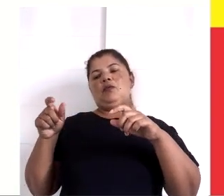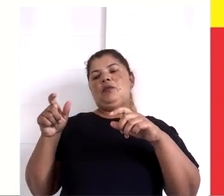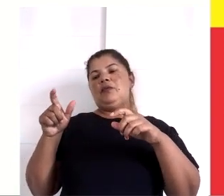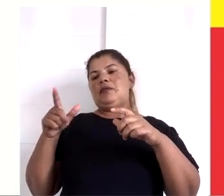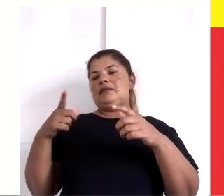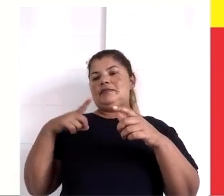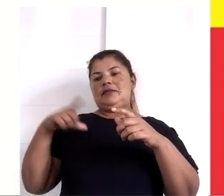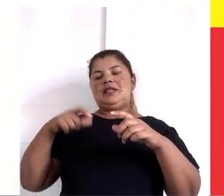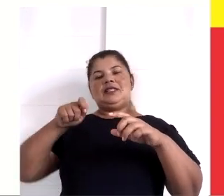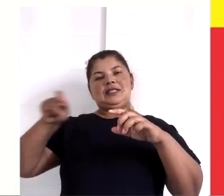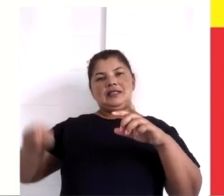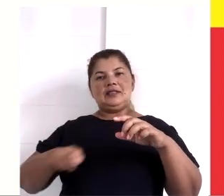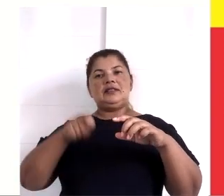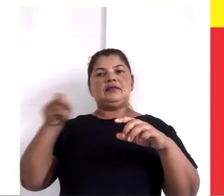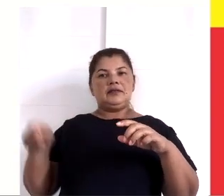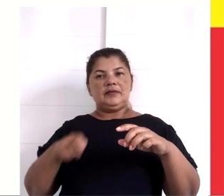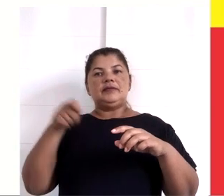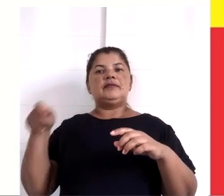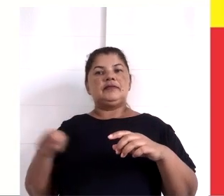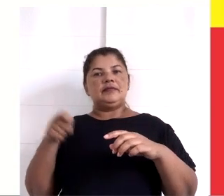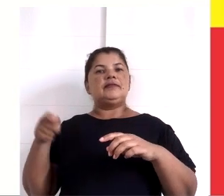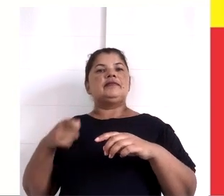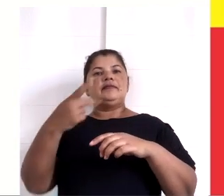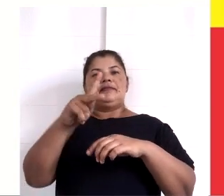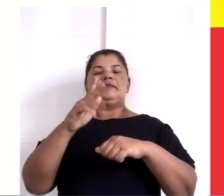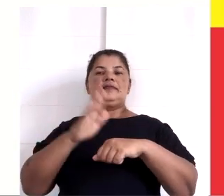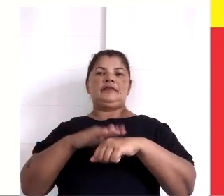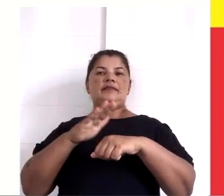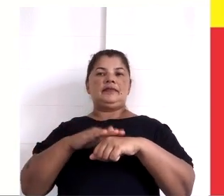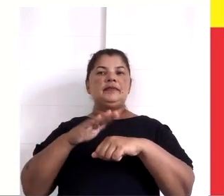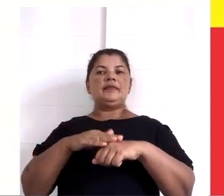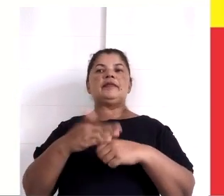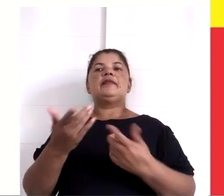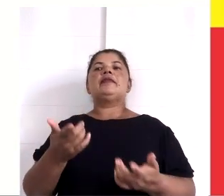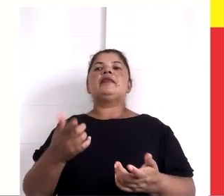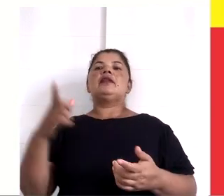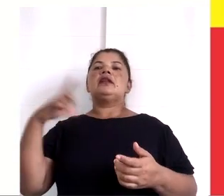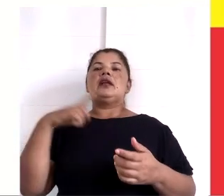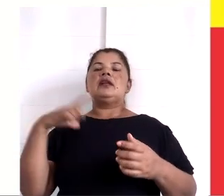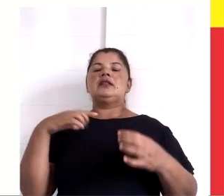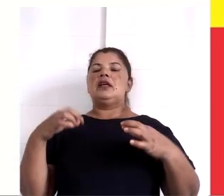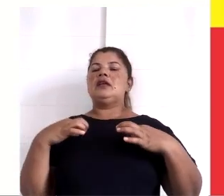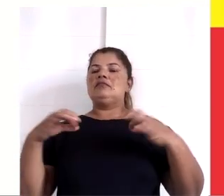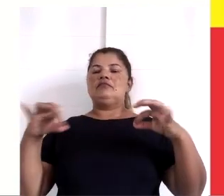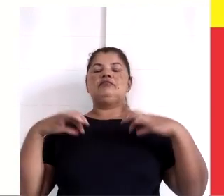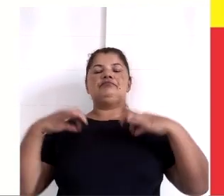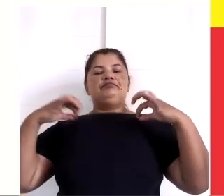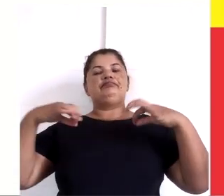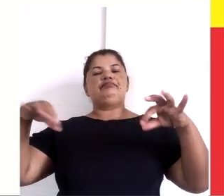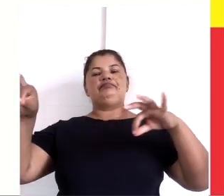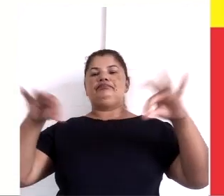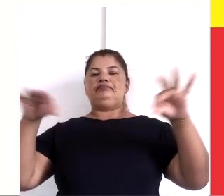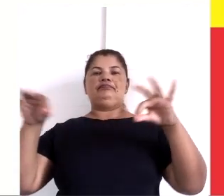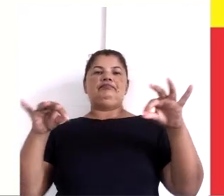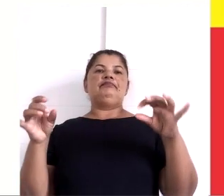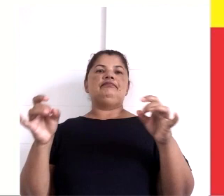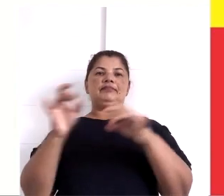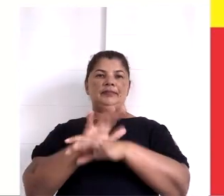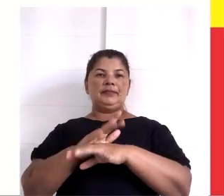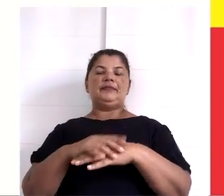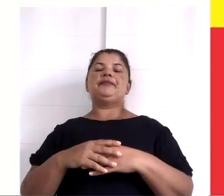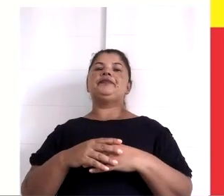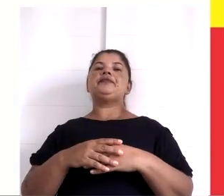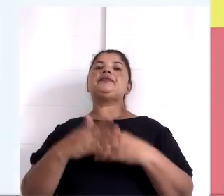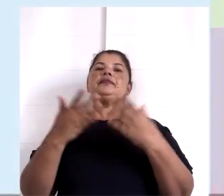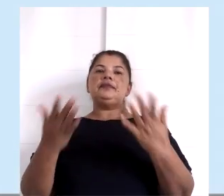tá? Essa engrenagem, ela gire e aí se tenha o tecido no futuro. Ok, gente? Olha